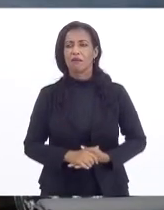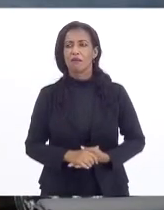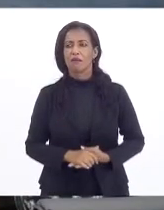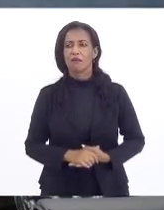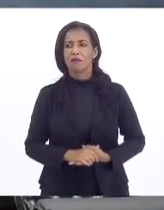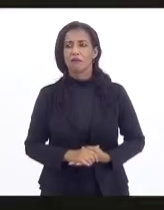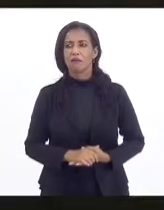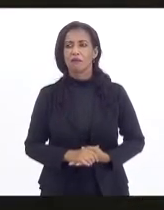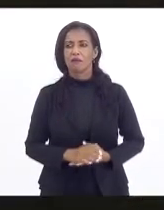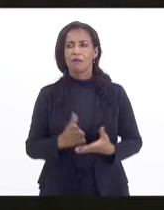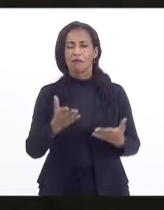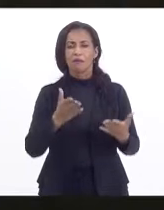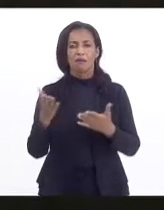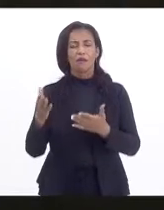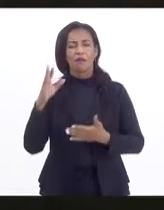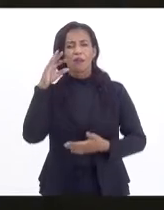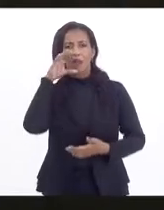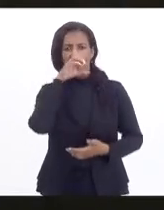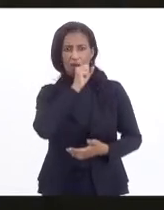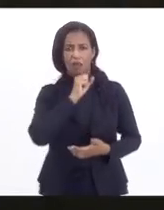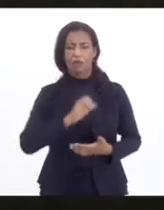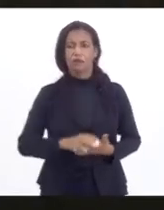Alô? Uma parte muito rápida.